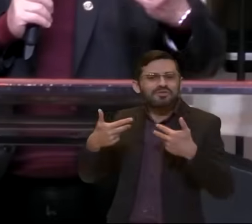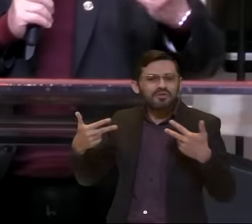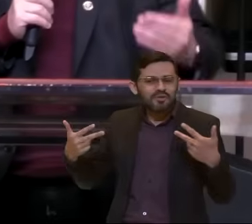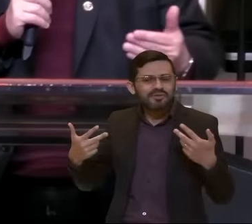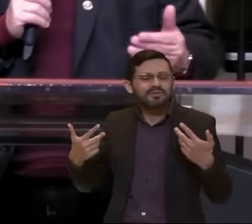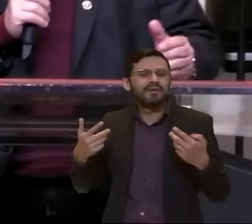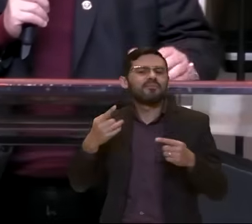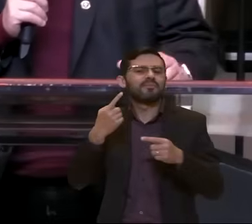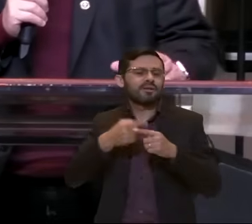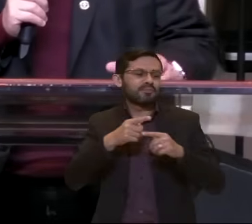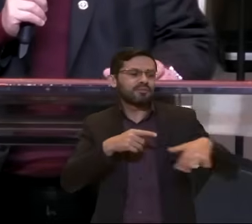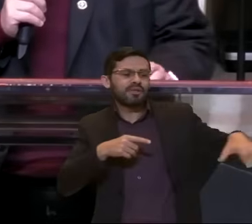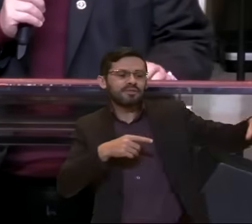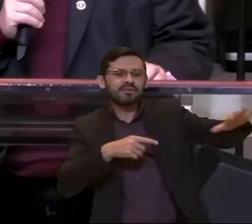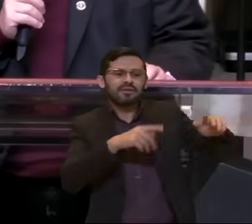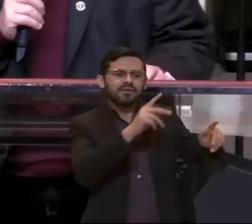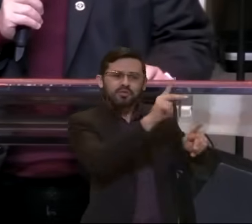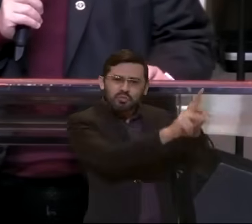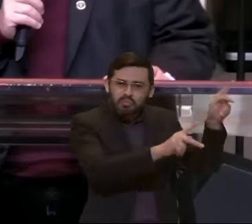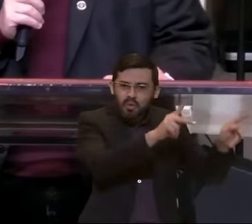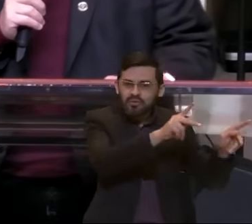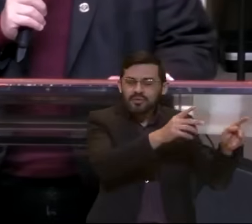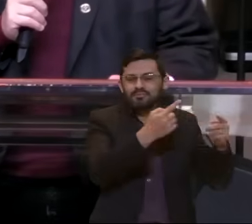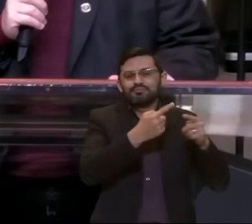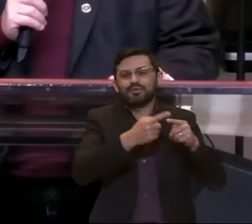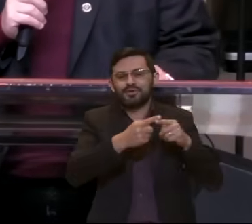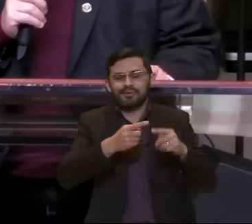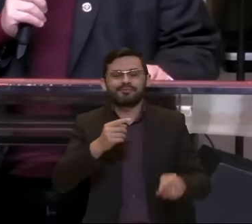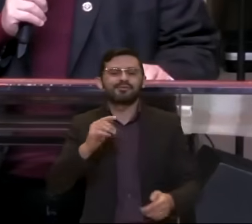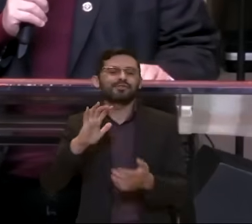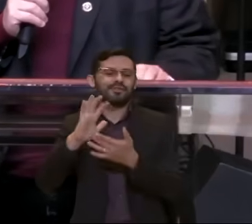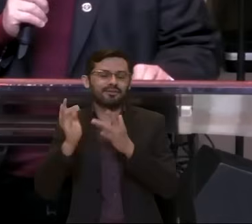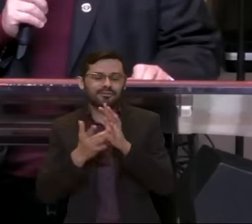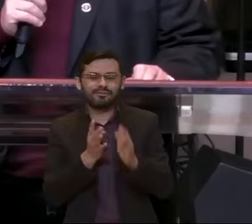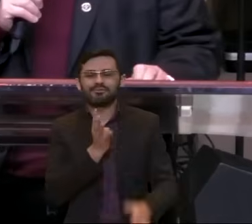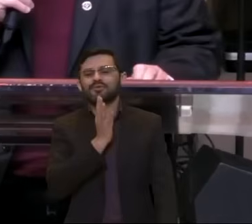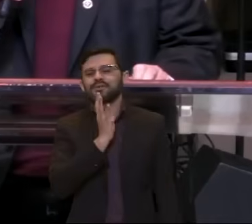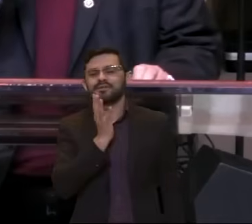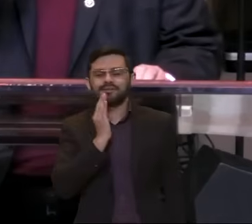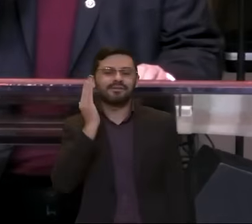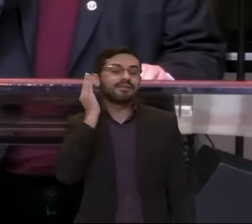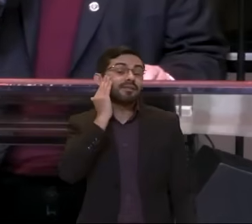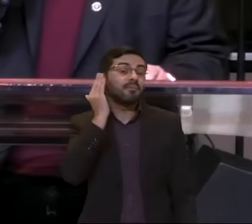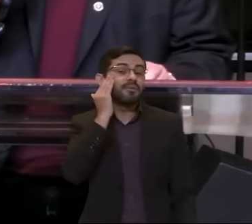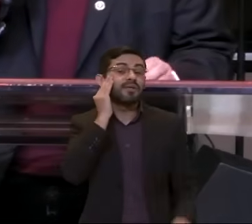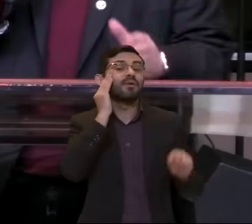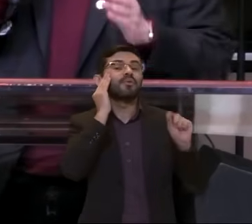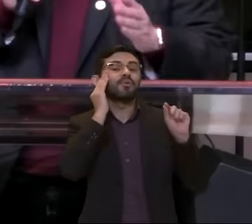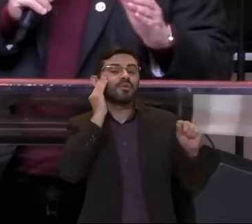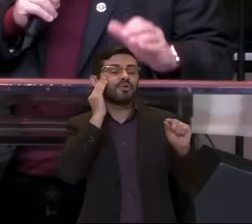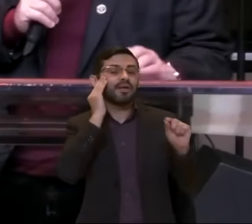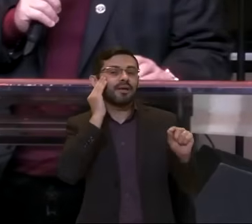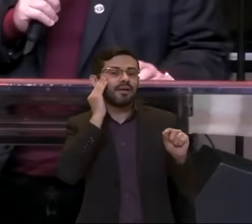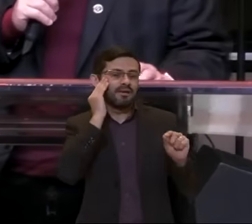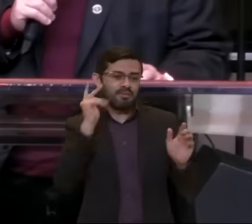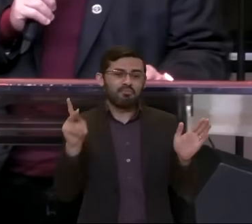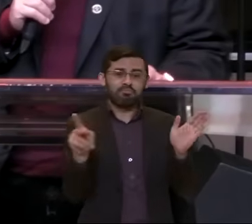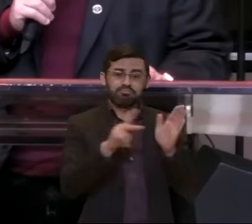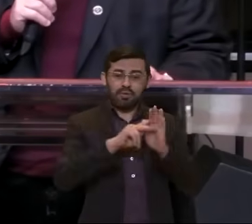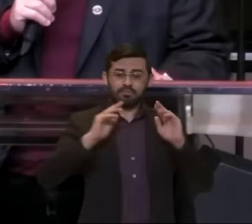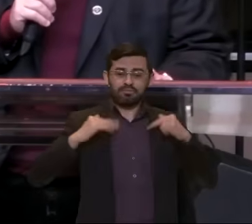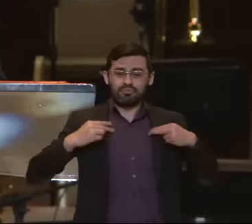a respeito das pessoas, porque ele mesmo sabia o que era a